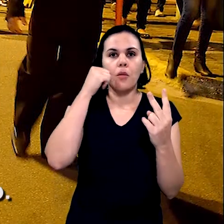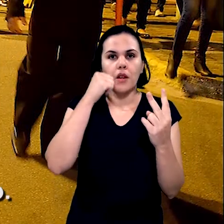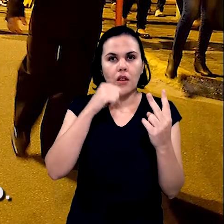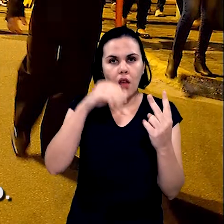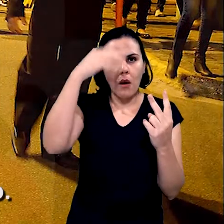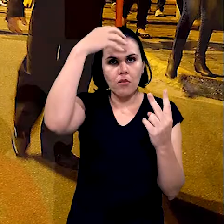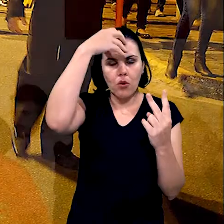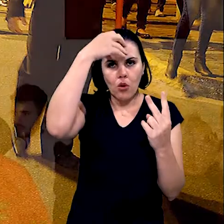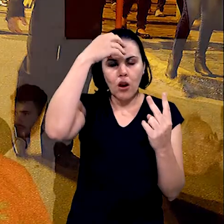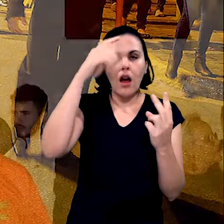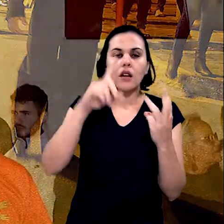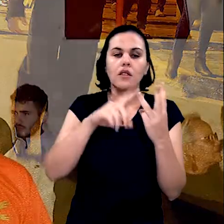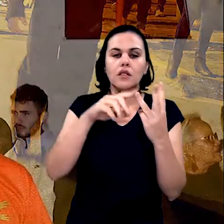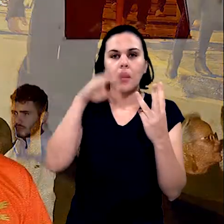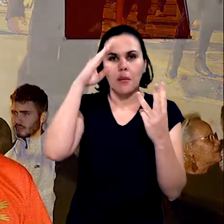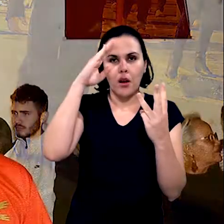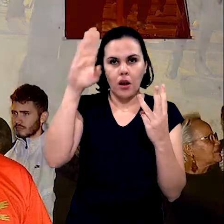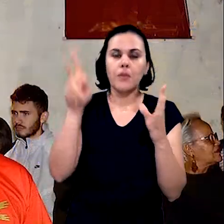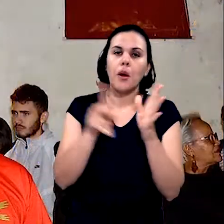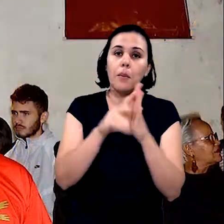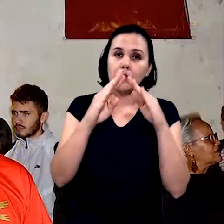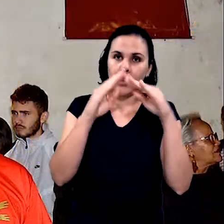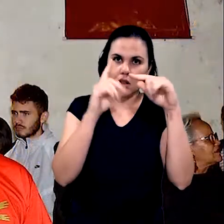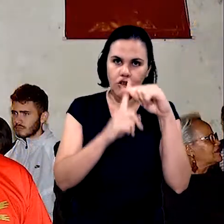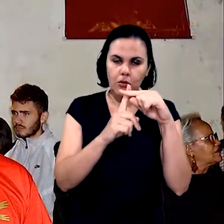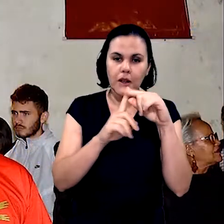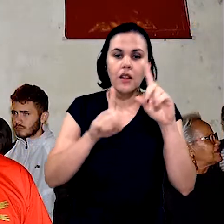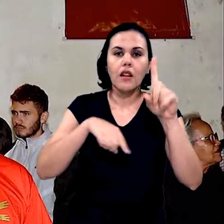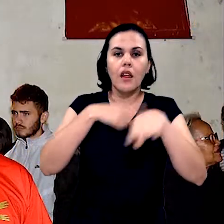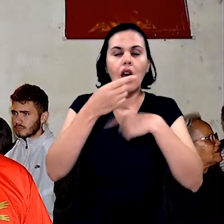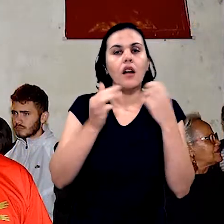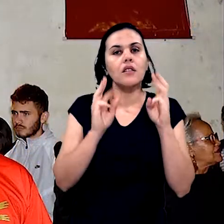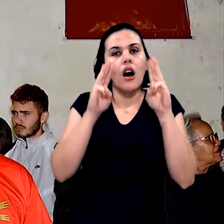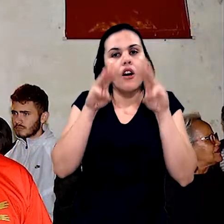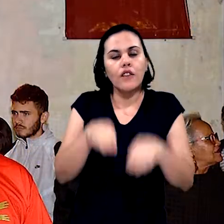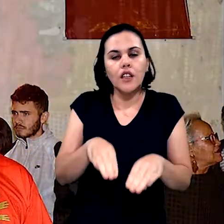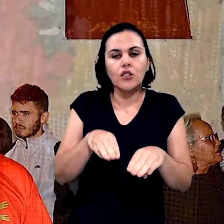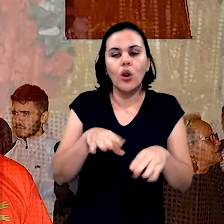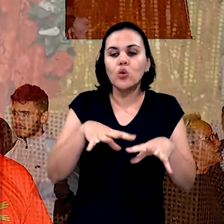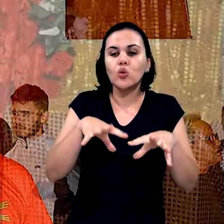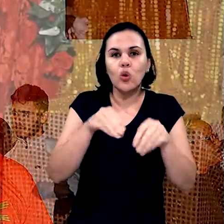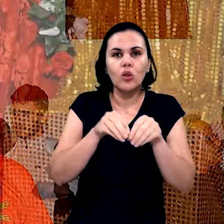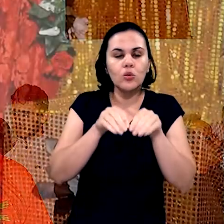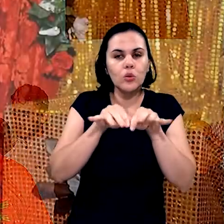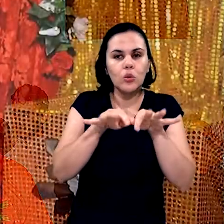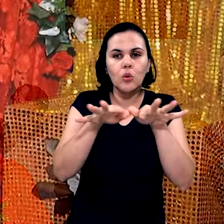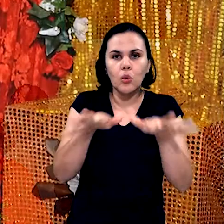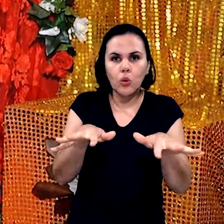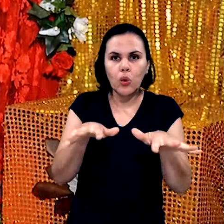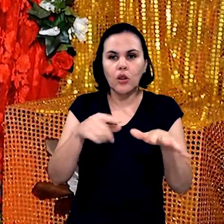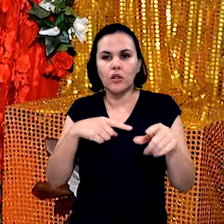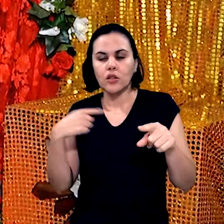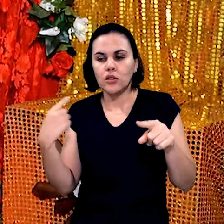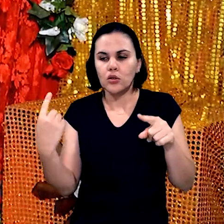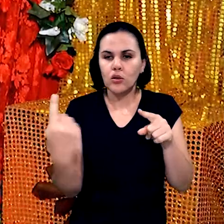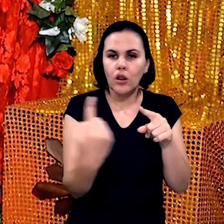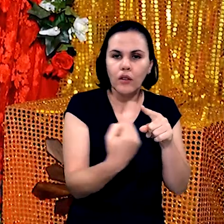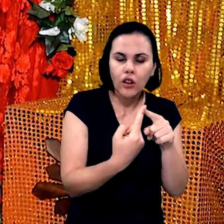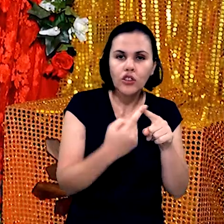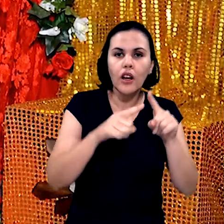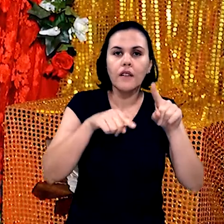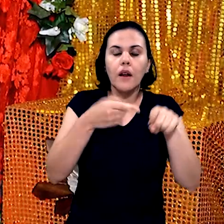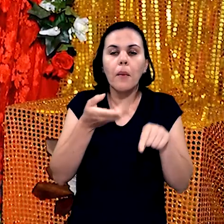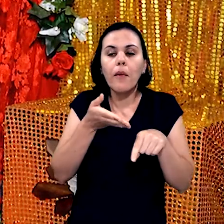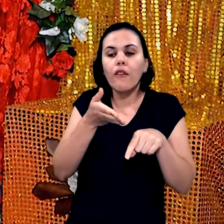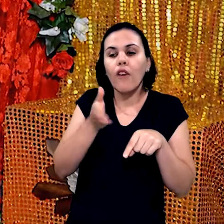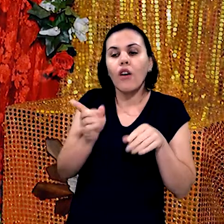Capitão do Mastro. Então isso também é na Igreja Matriz. Ao final, sai toda a saída da igreja, eles dão uma voltinha a mais